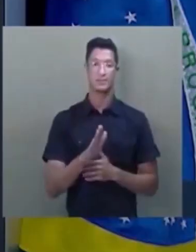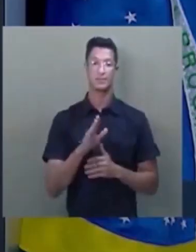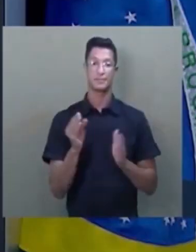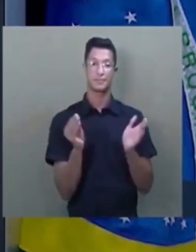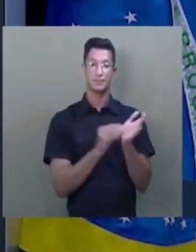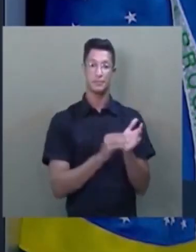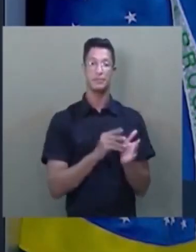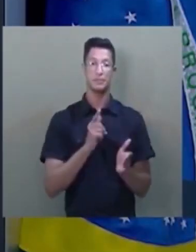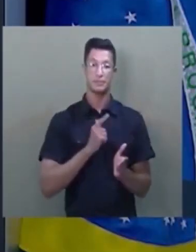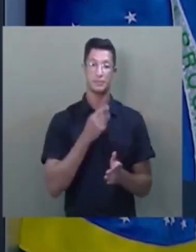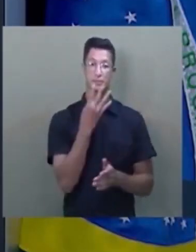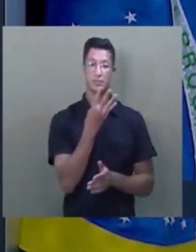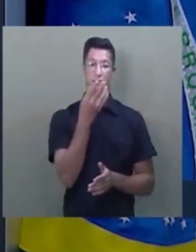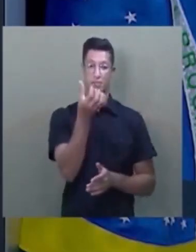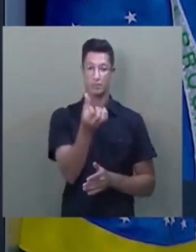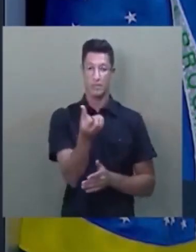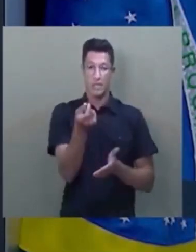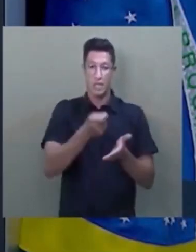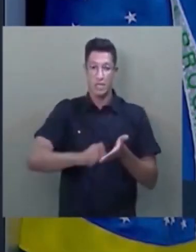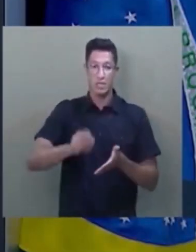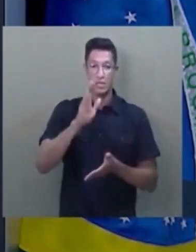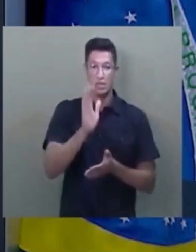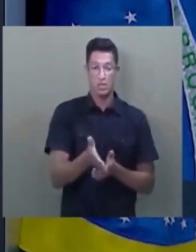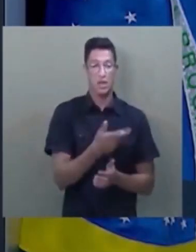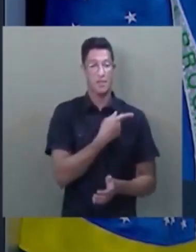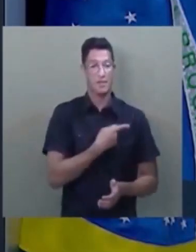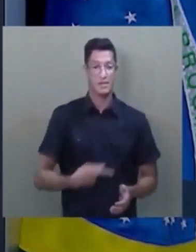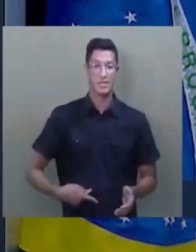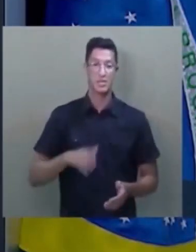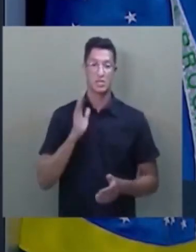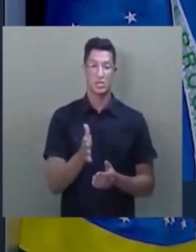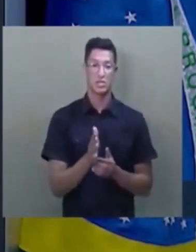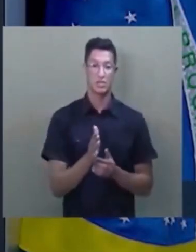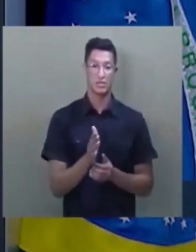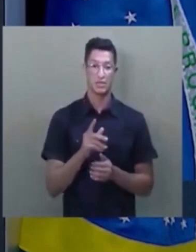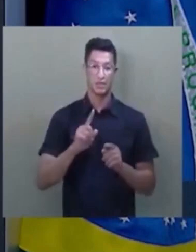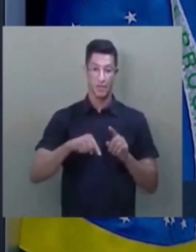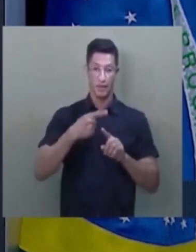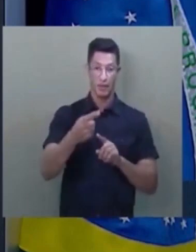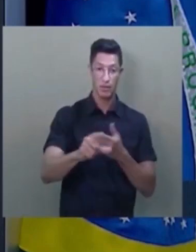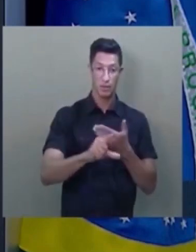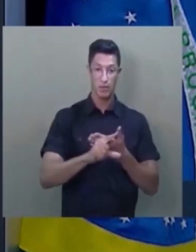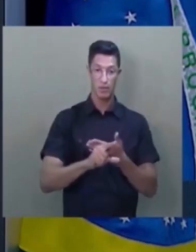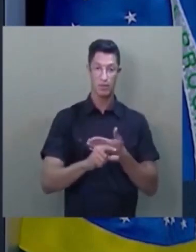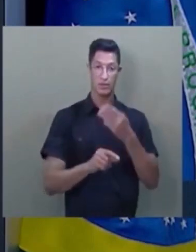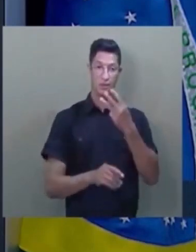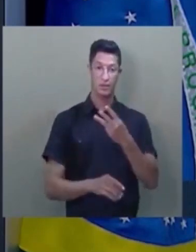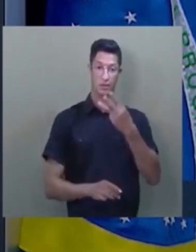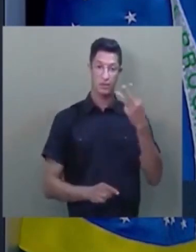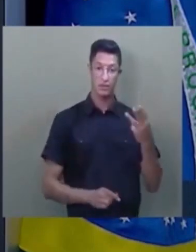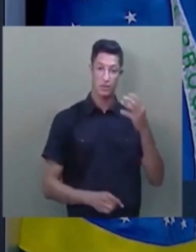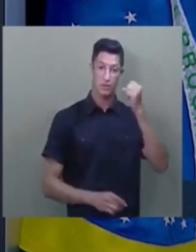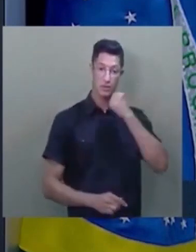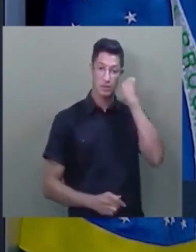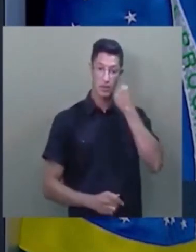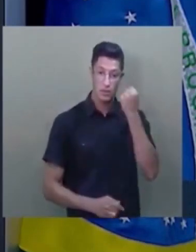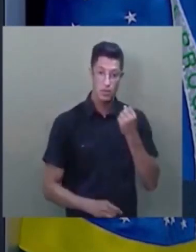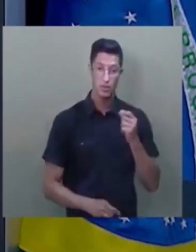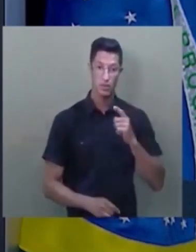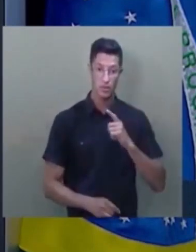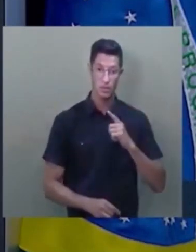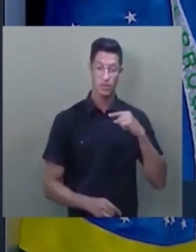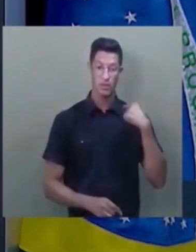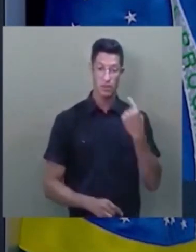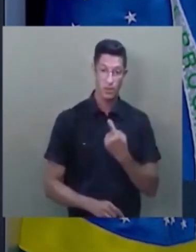Uma das propostas de autoria da senadora Soraya Tronic, do União do Mato Grosso do Sul, visa criar uma